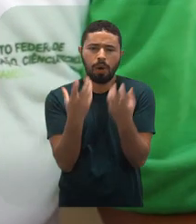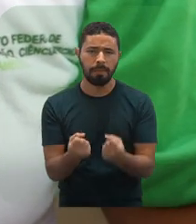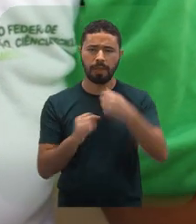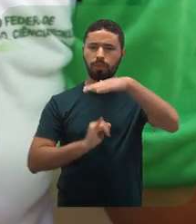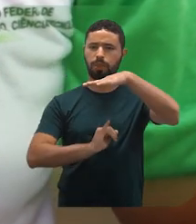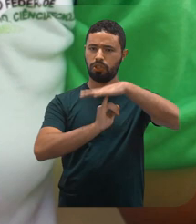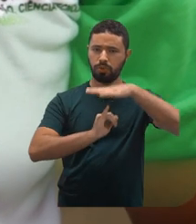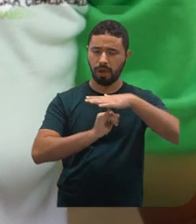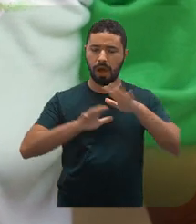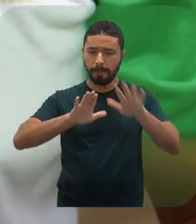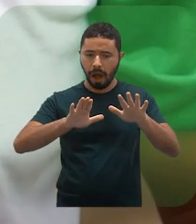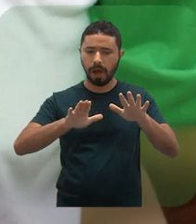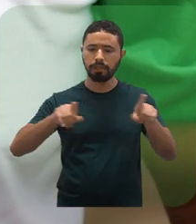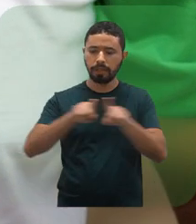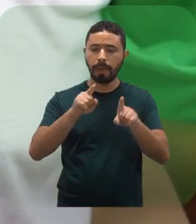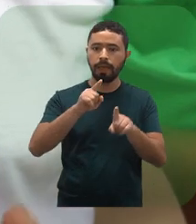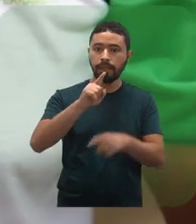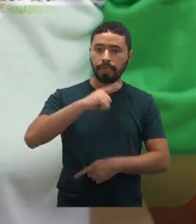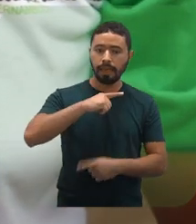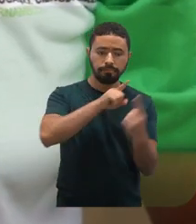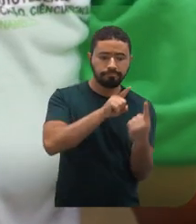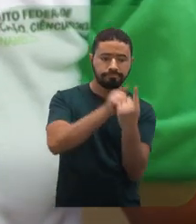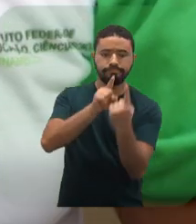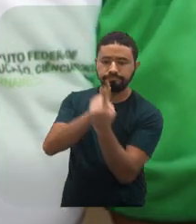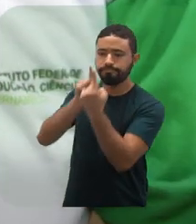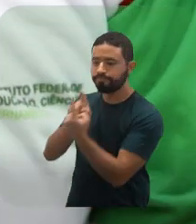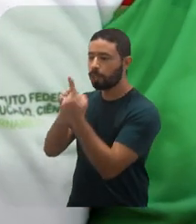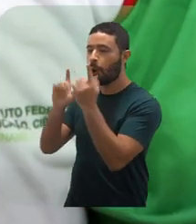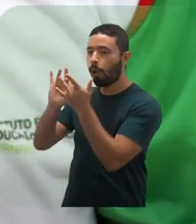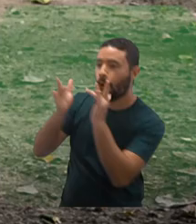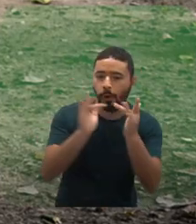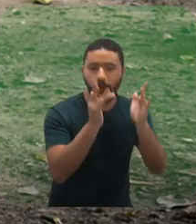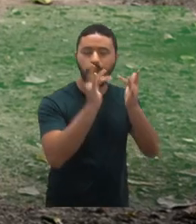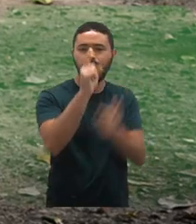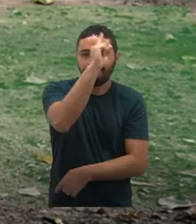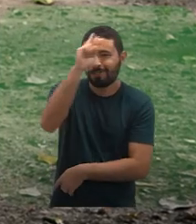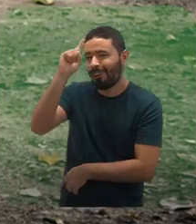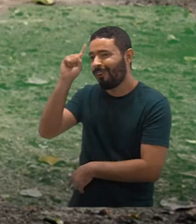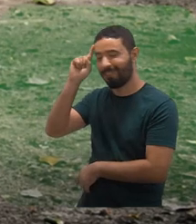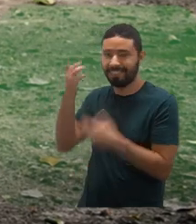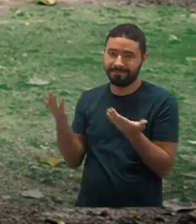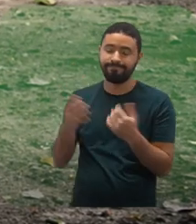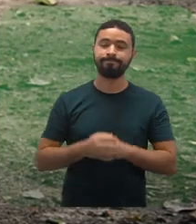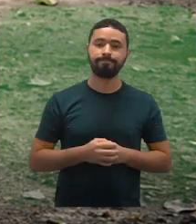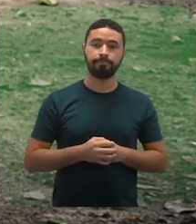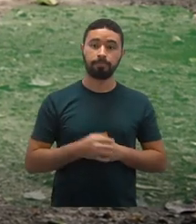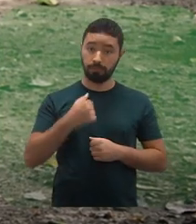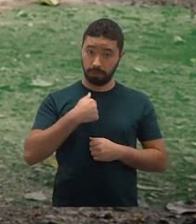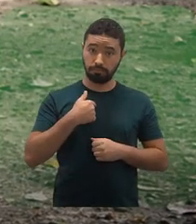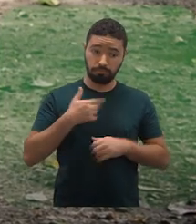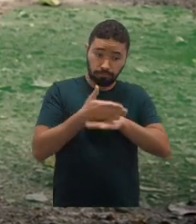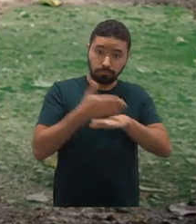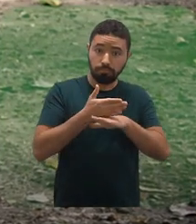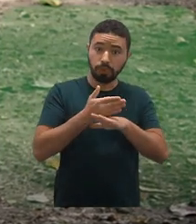instituição, mas a gente tem um acolhimento do corpo a corpo, do dia a dia, do contato. Porque apesar de ser uma